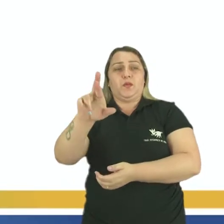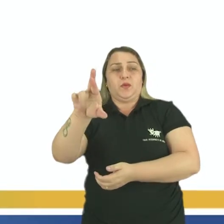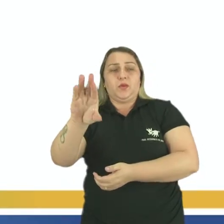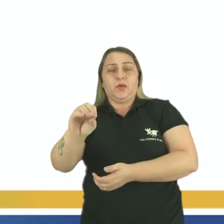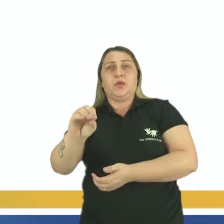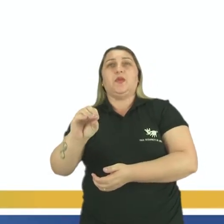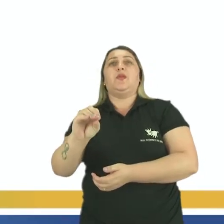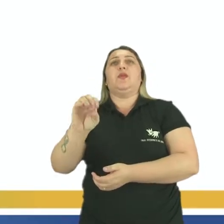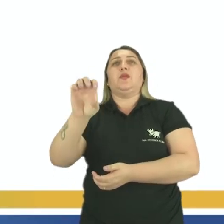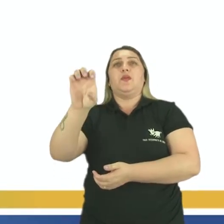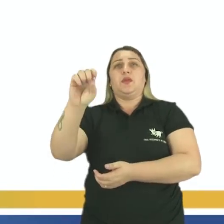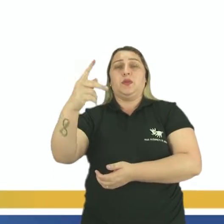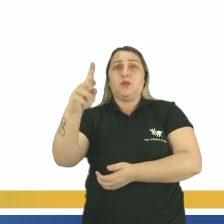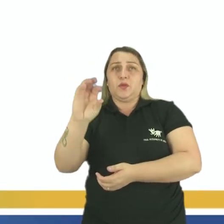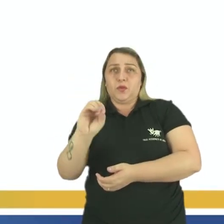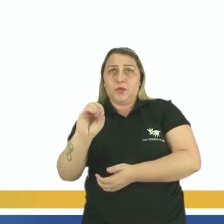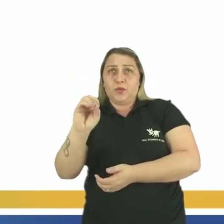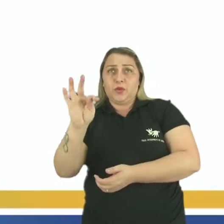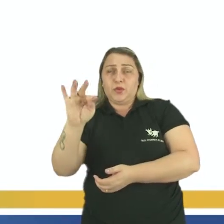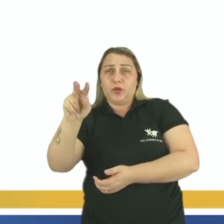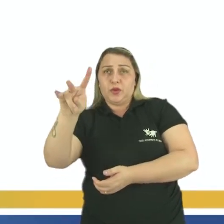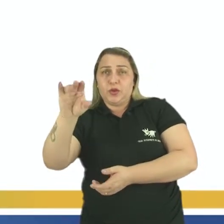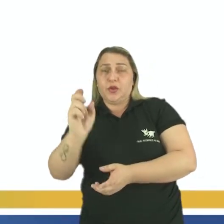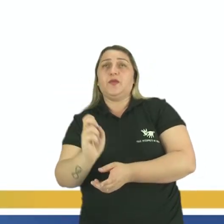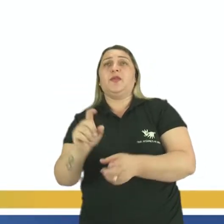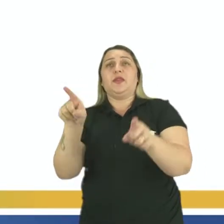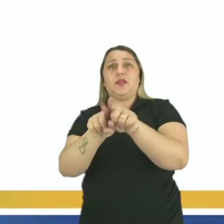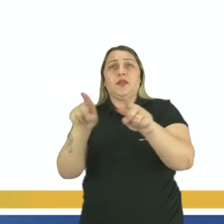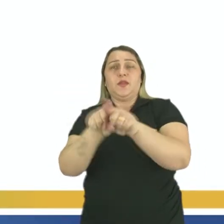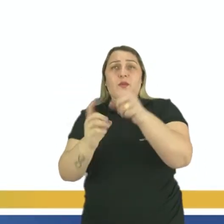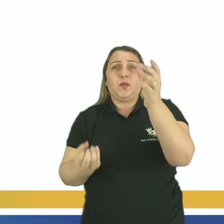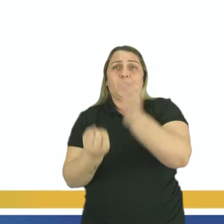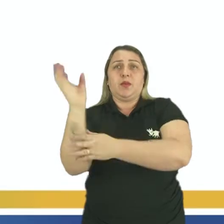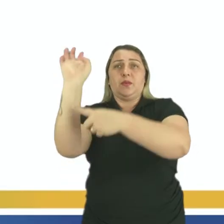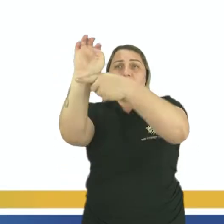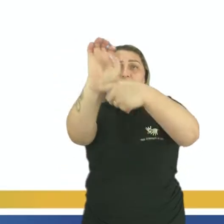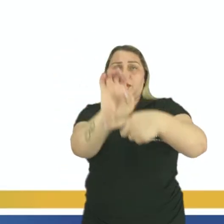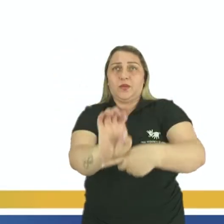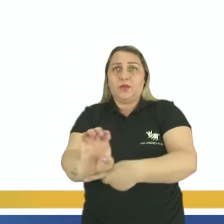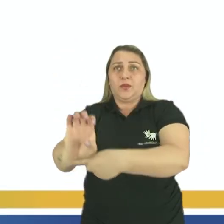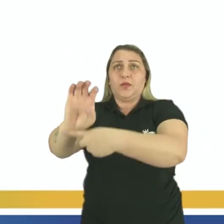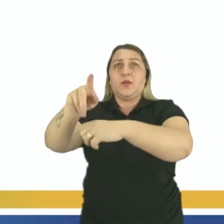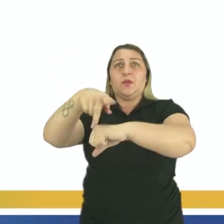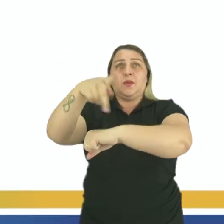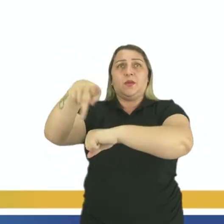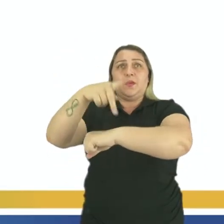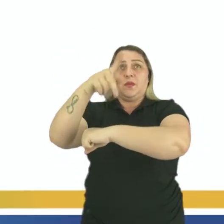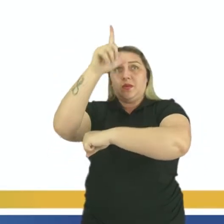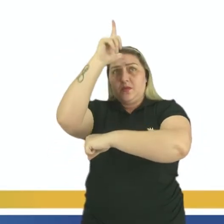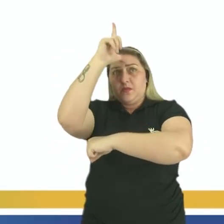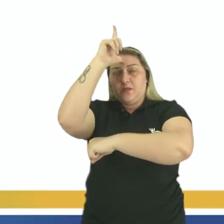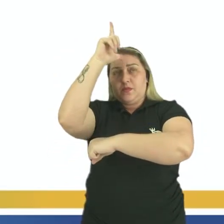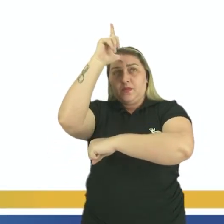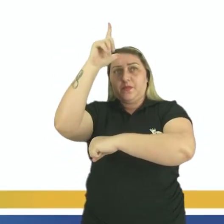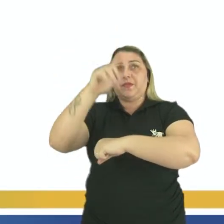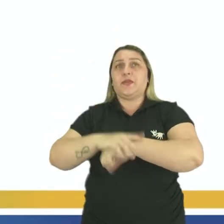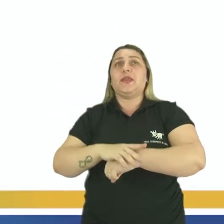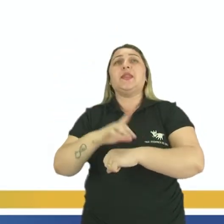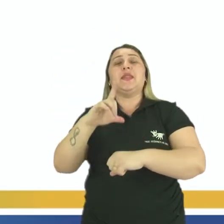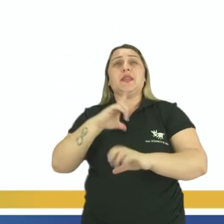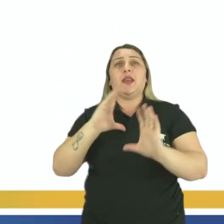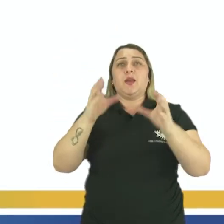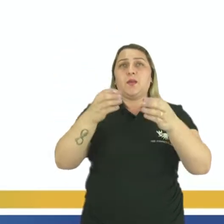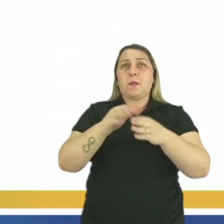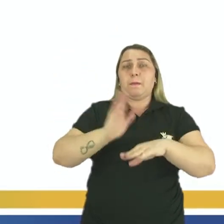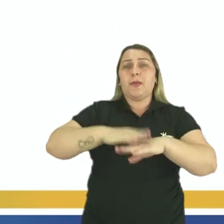prática centenária. O tiro esportivo teve origem na Europa, em países como a Alemanha. Há clubes com